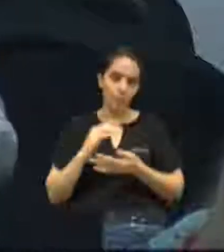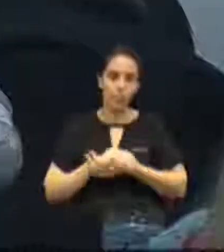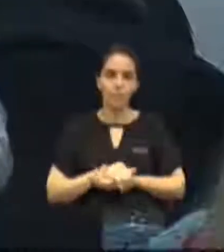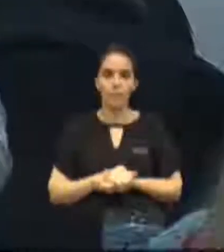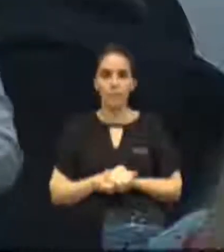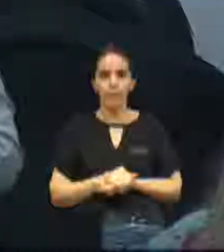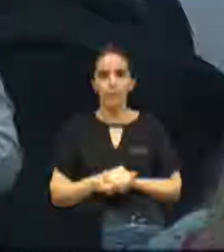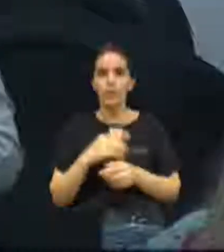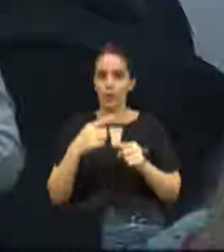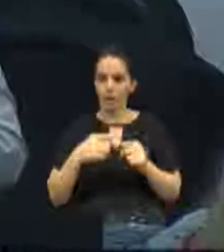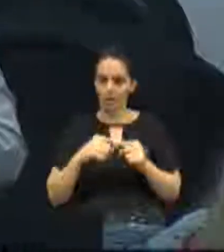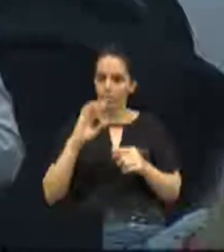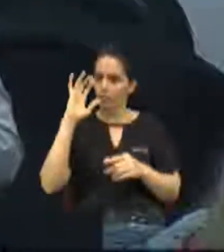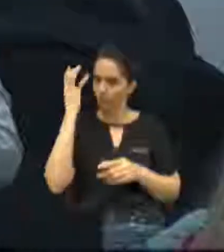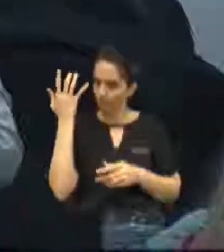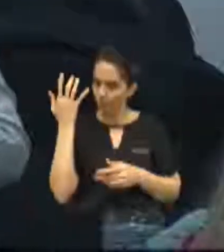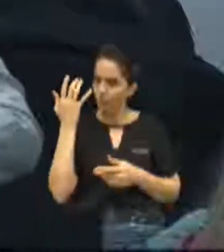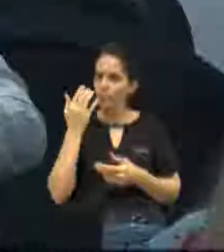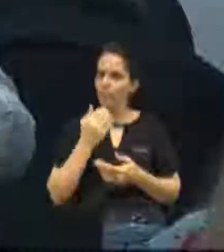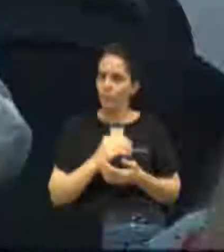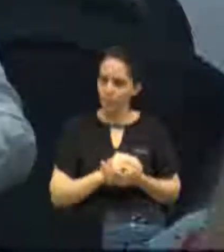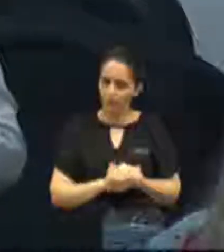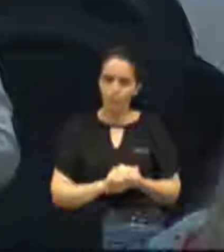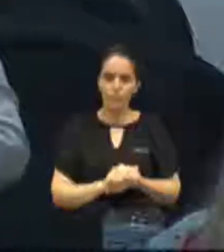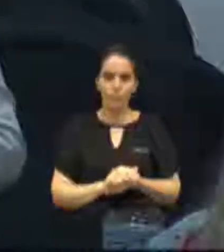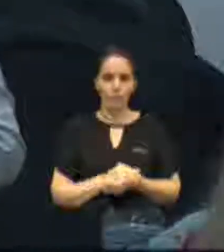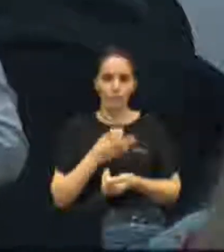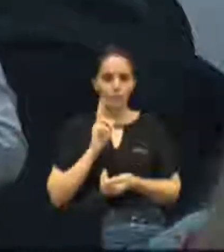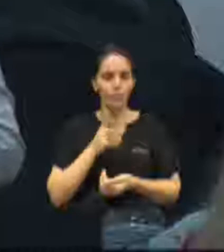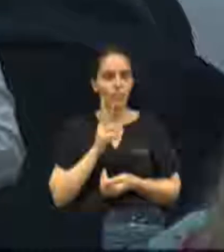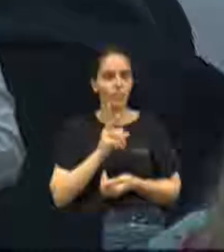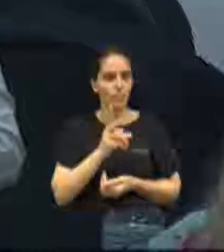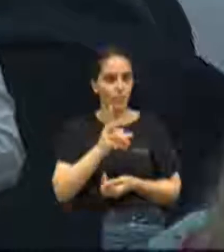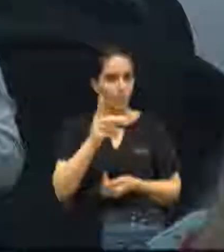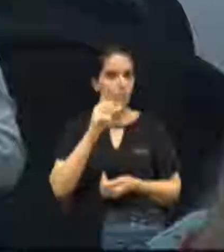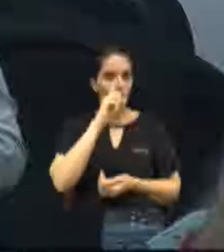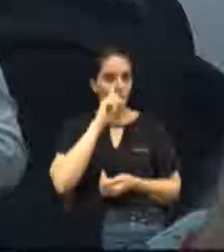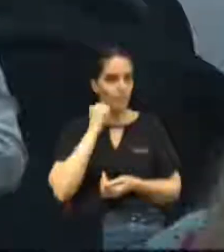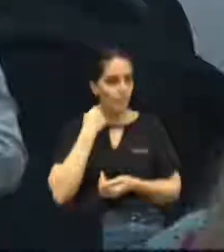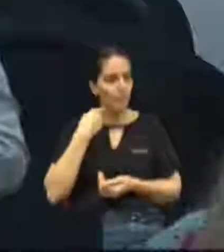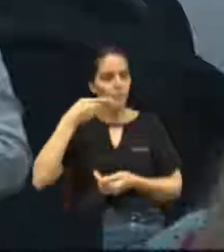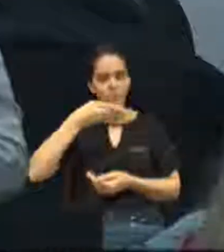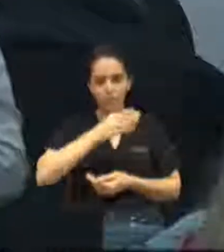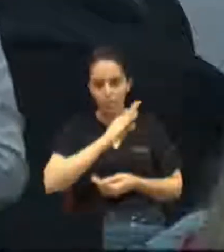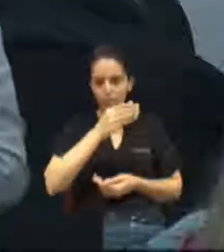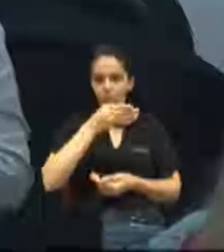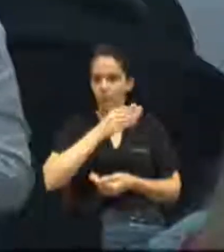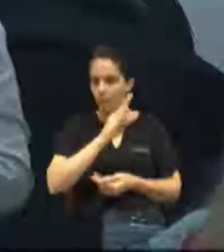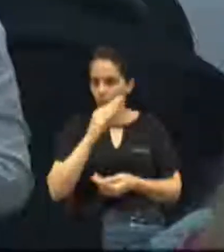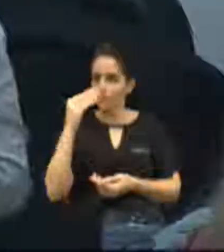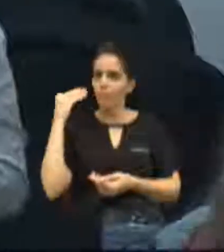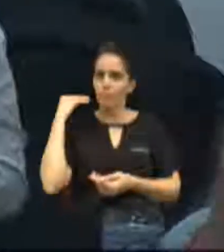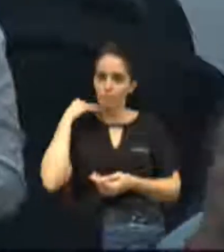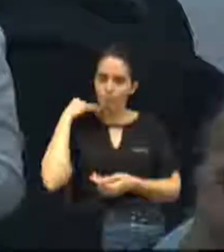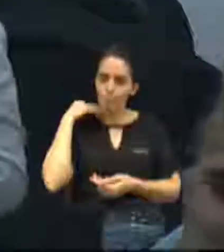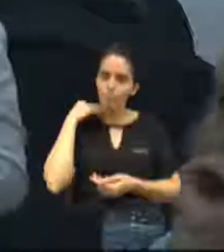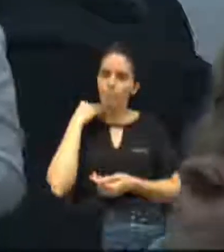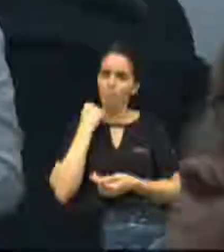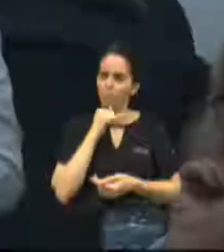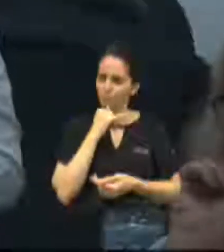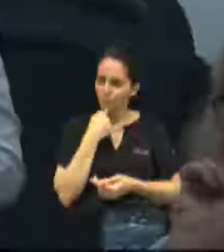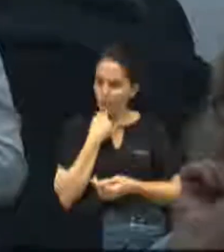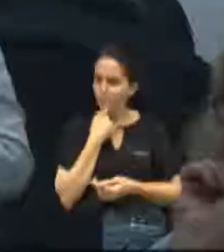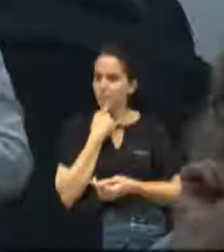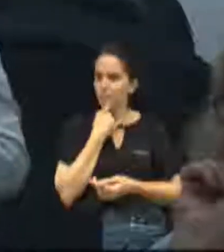porque isso tem acontecido corriqueiramente. Eu tenho percorrido as agências bancárias e, infelizmente,